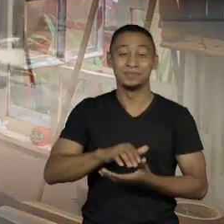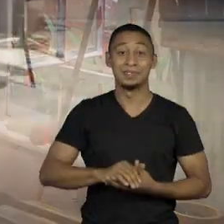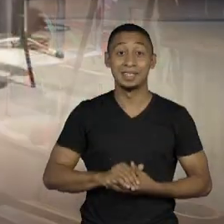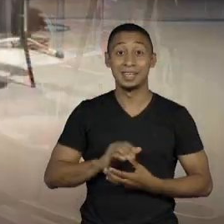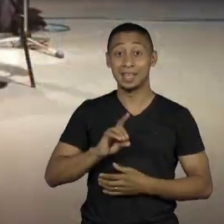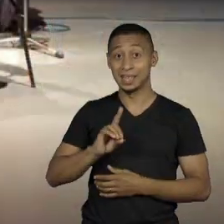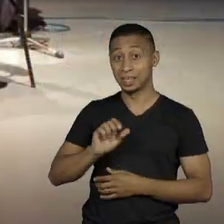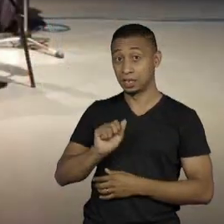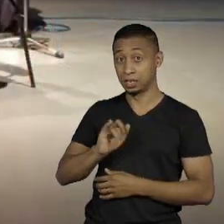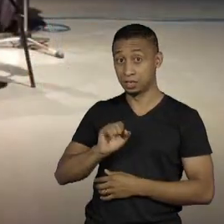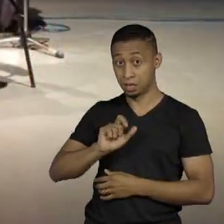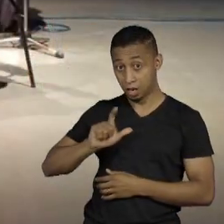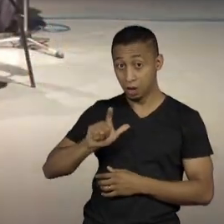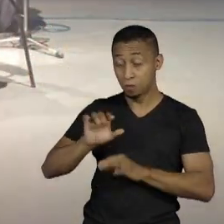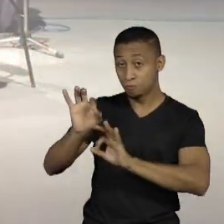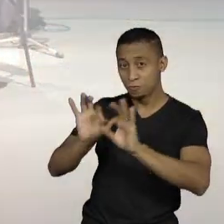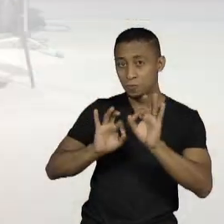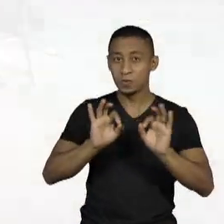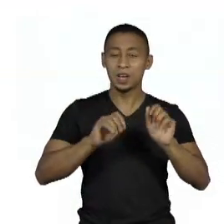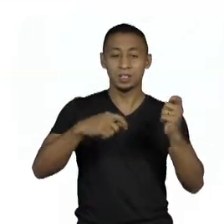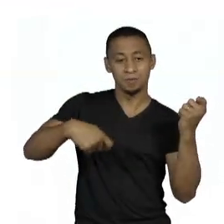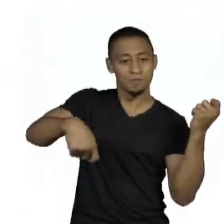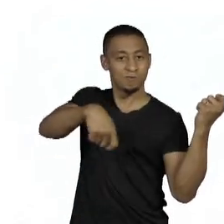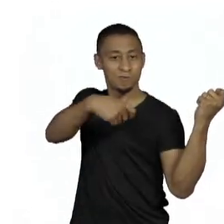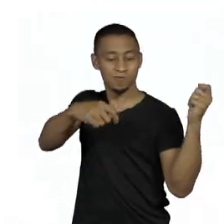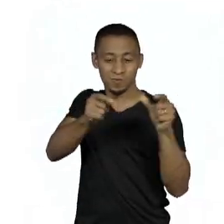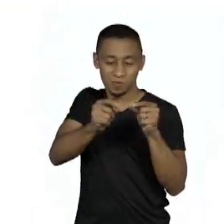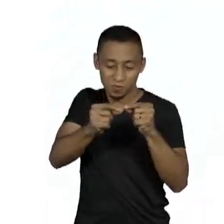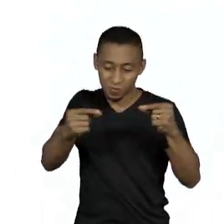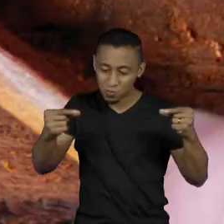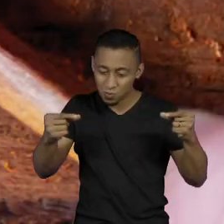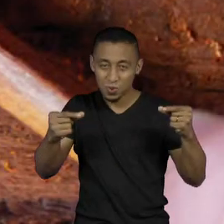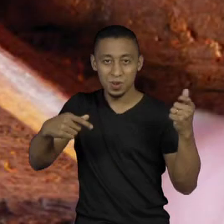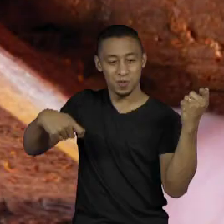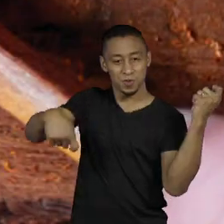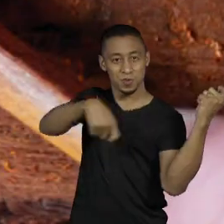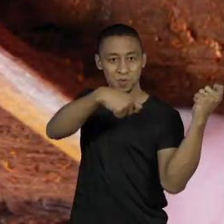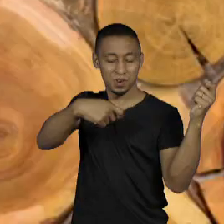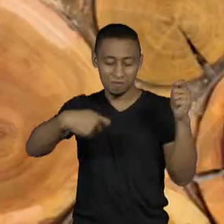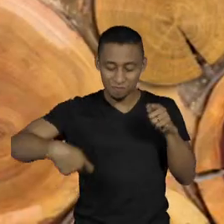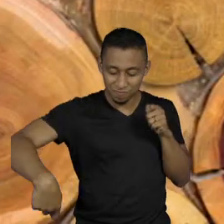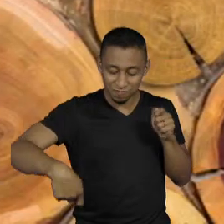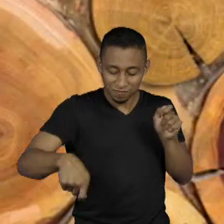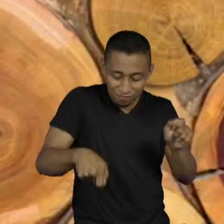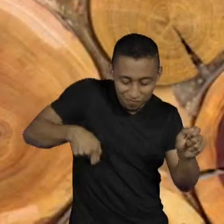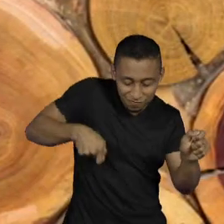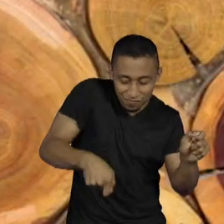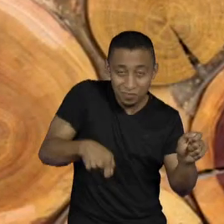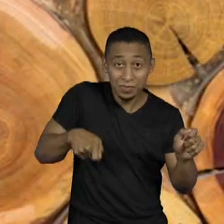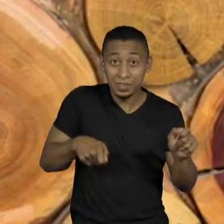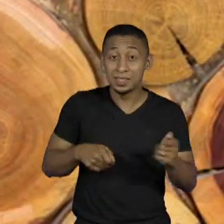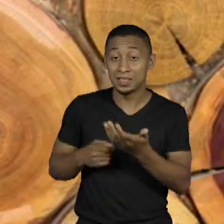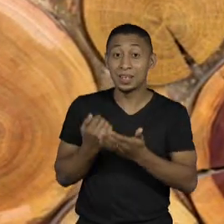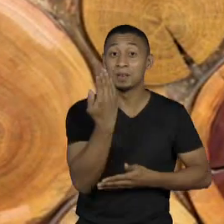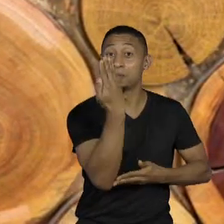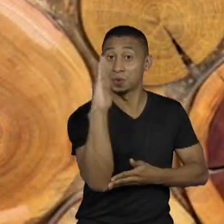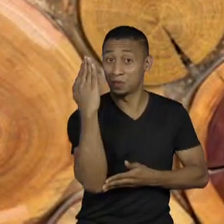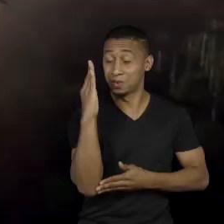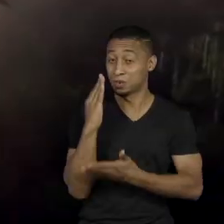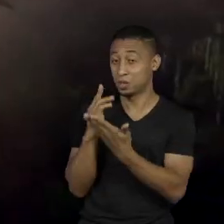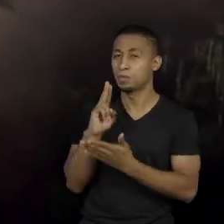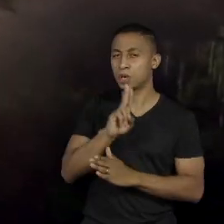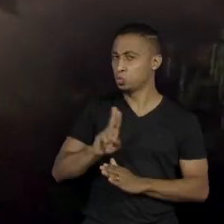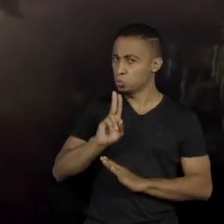Daniel produz arcos para instrumentos de cordas utilizando diversas madeiras, o que tira a pressão sobre o